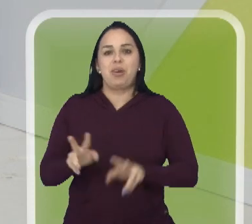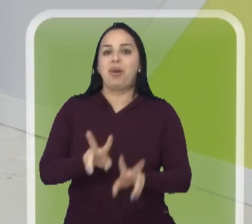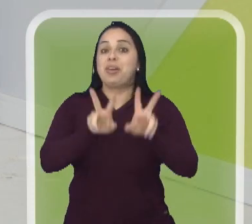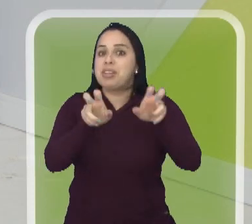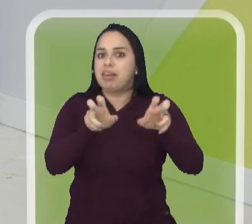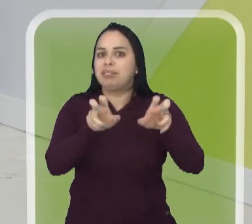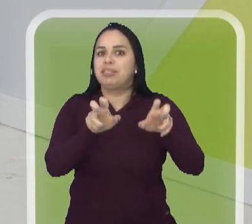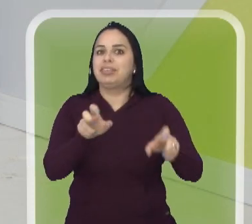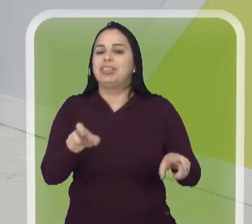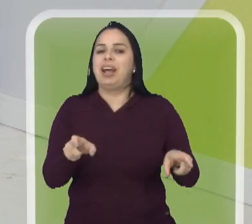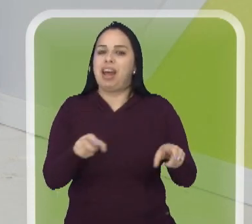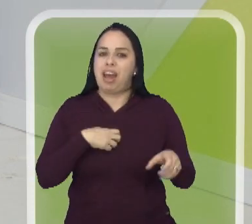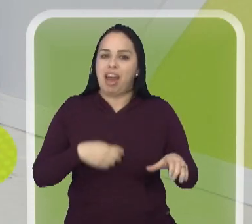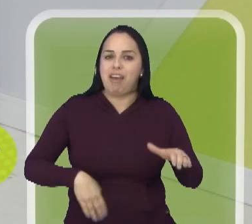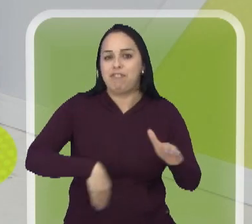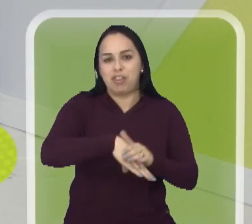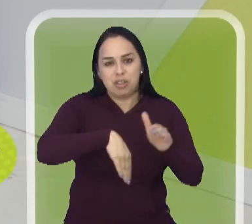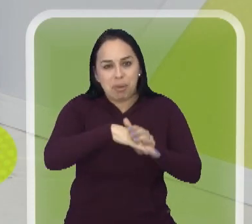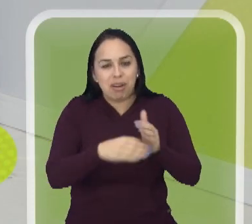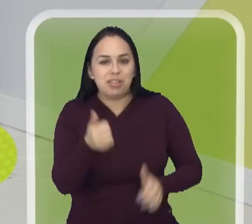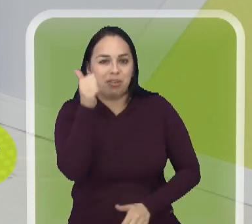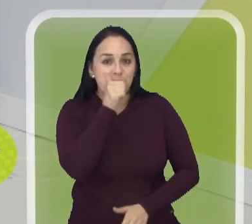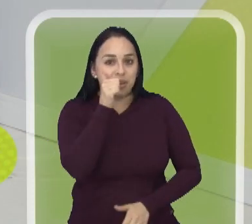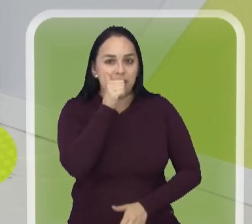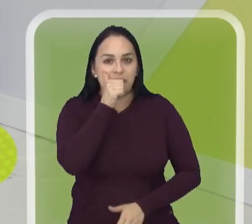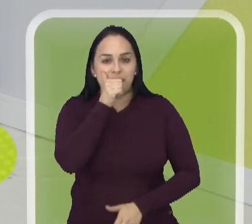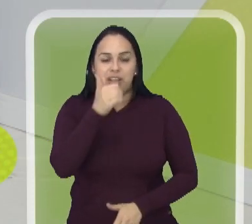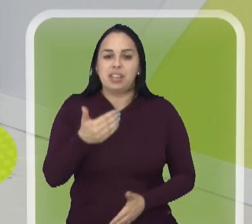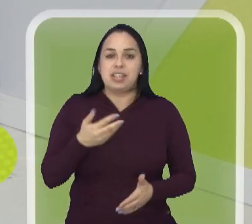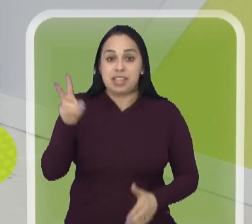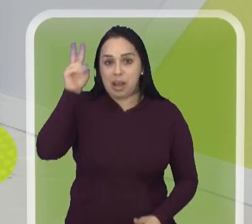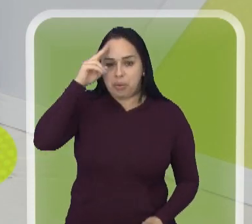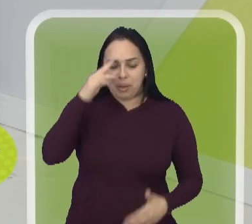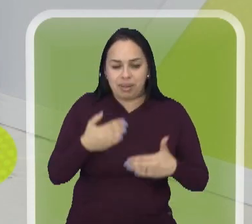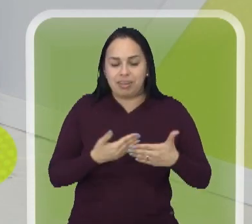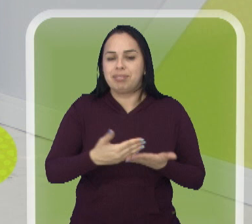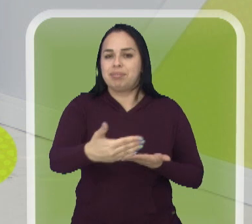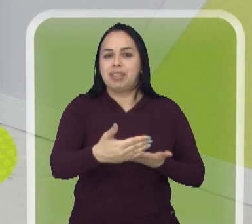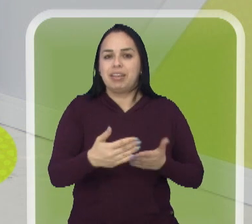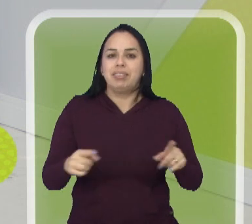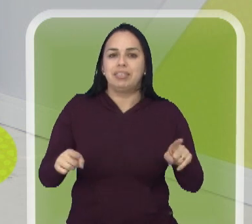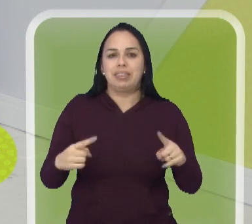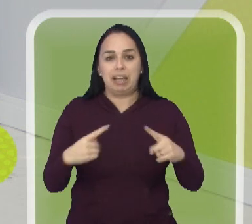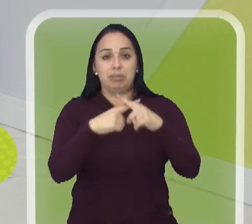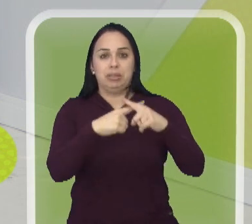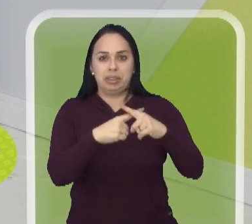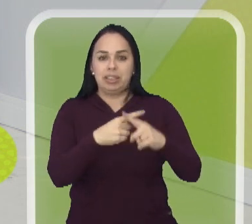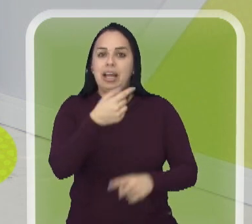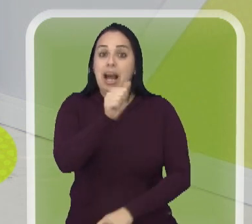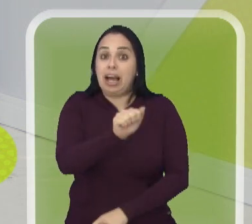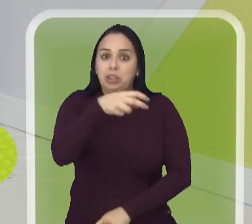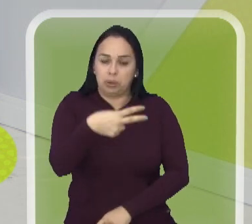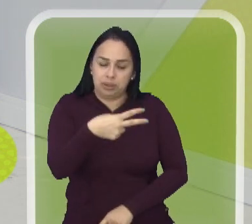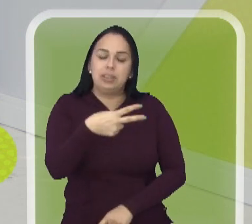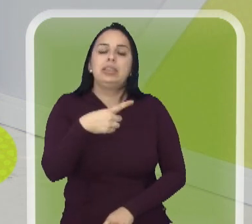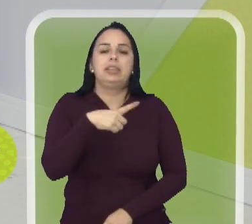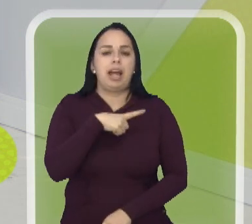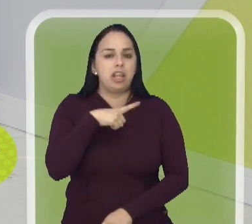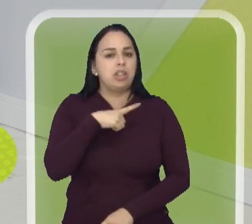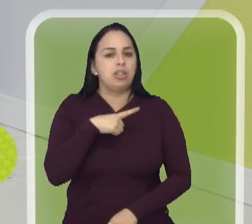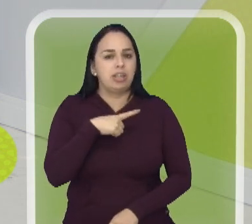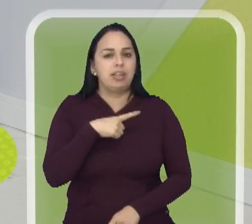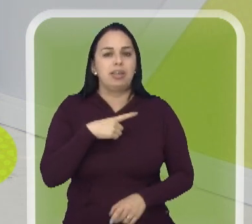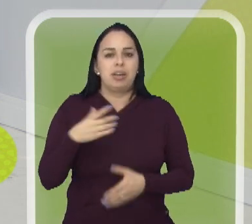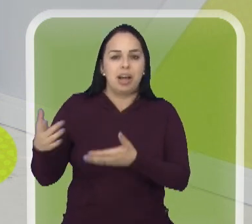O assunto é futebol feminino. São José entra em campo na próxima segunda-feira pela terceira rodada do Brasileiro da Série A2, recebendo